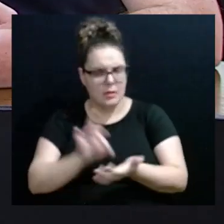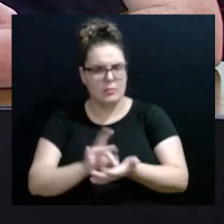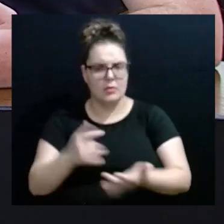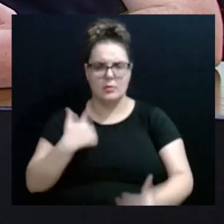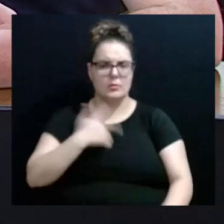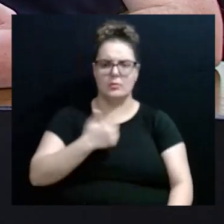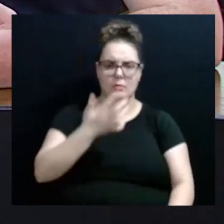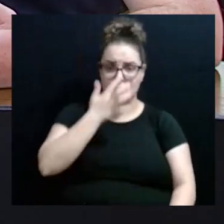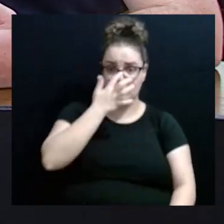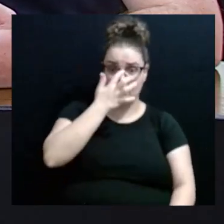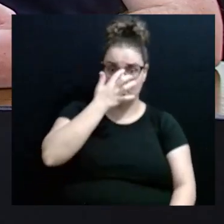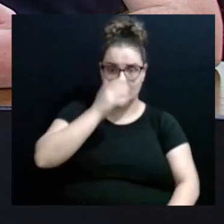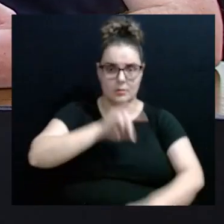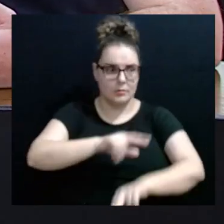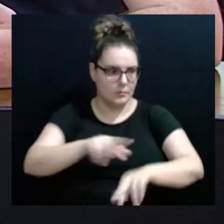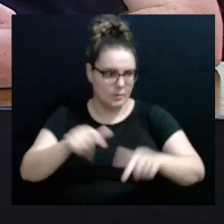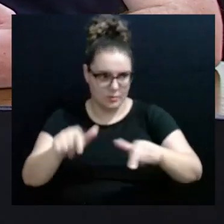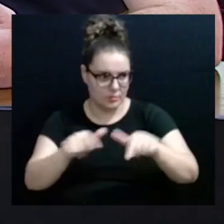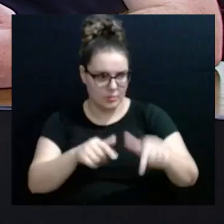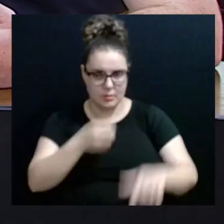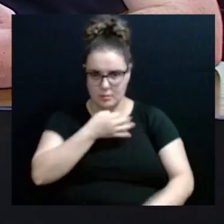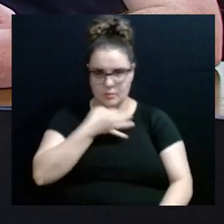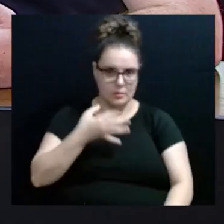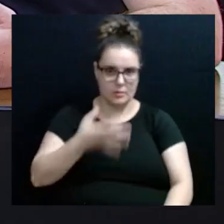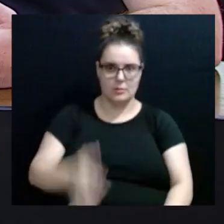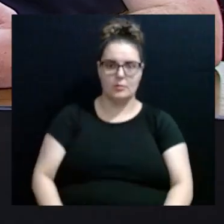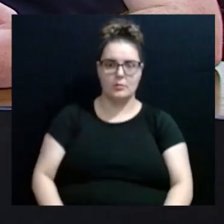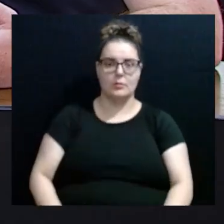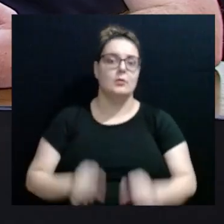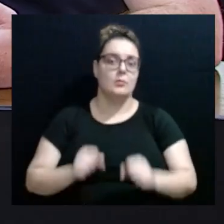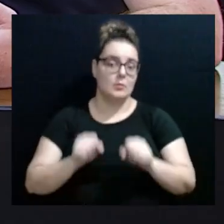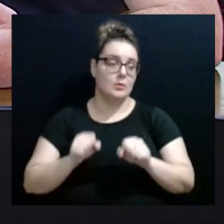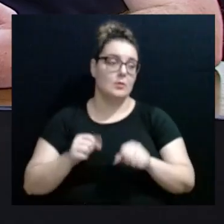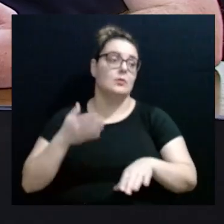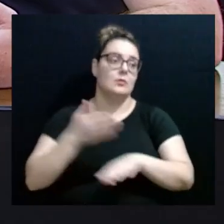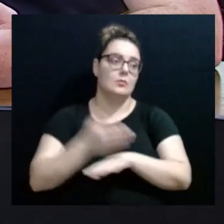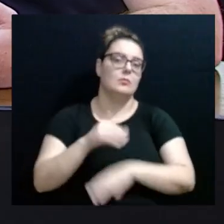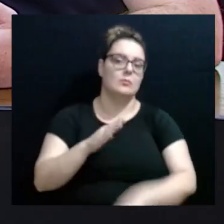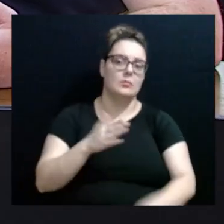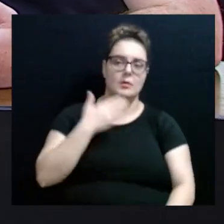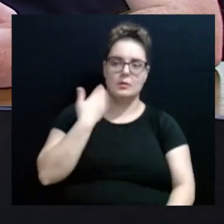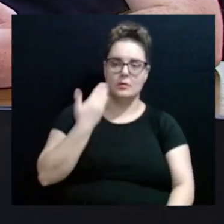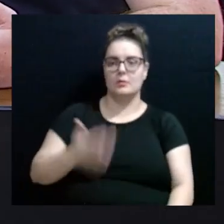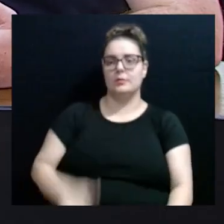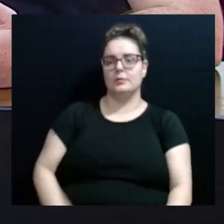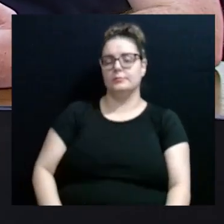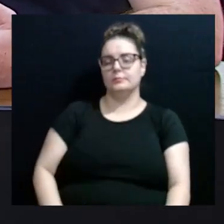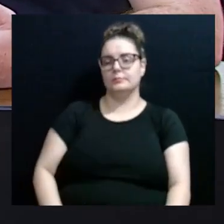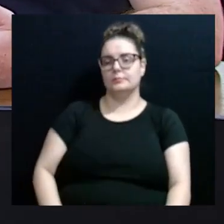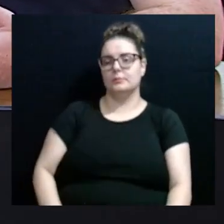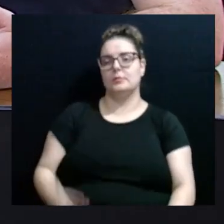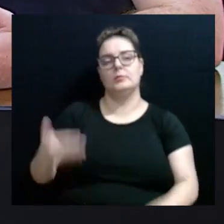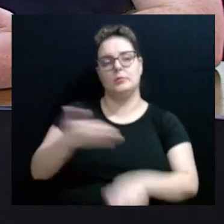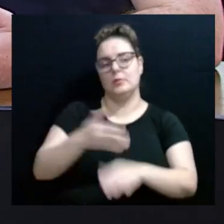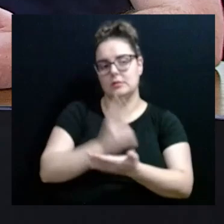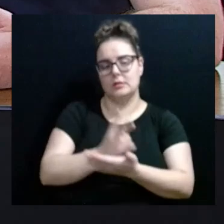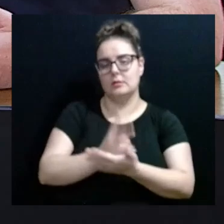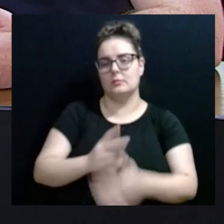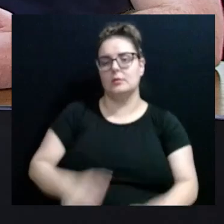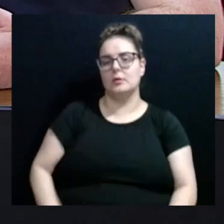curta, mais próximo nosso aqui, né? Tem lugares ótimos, você pode fazer com mais frequência, Rafael. E o